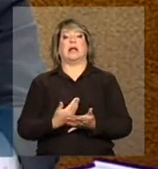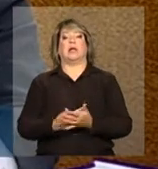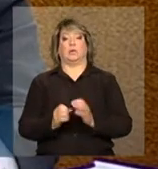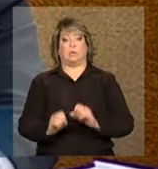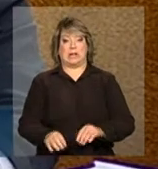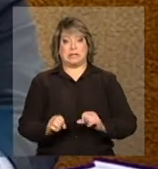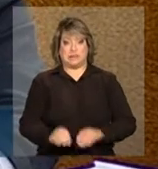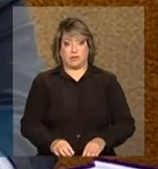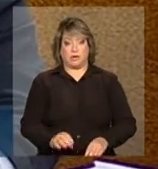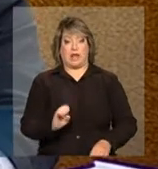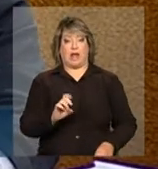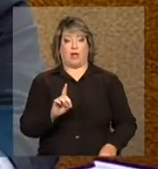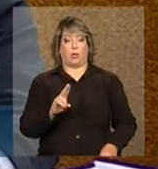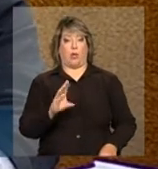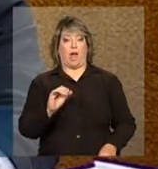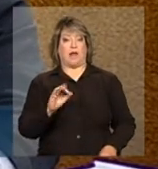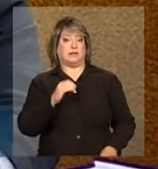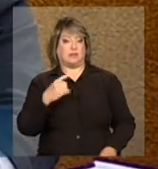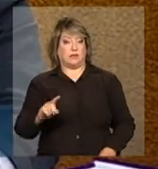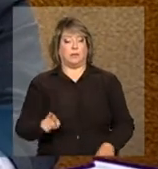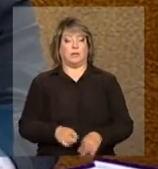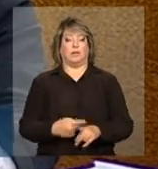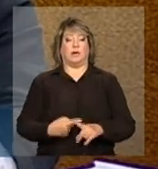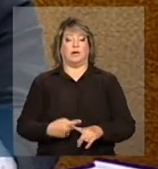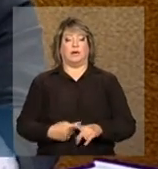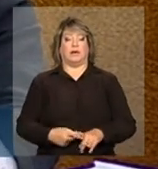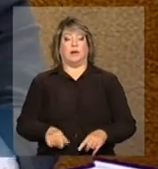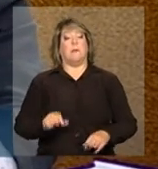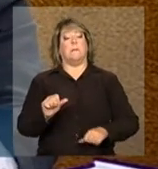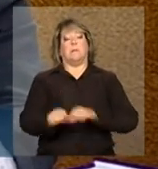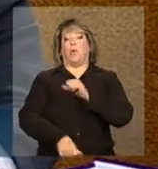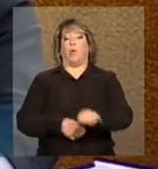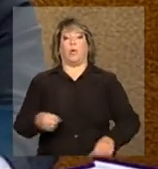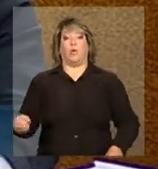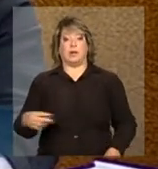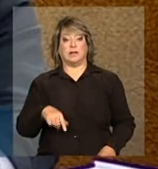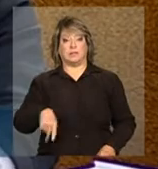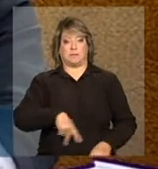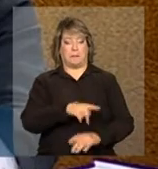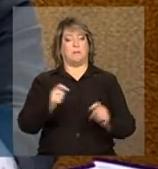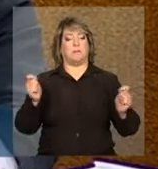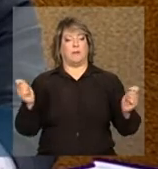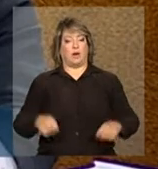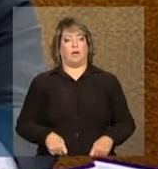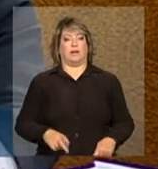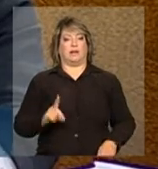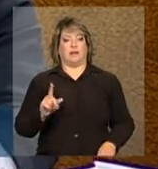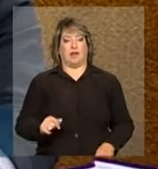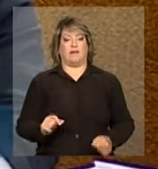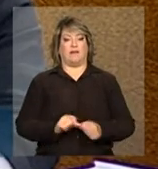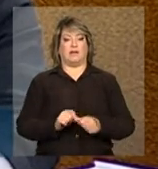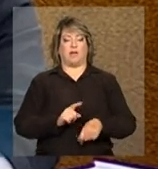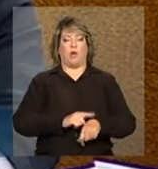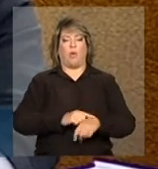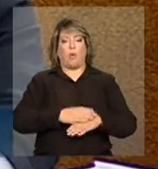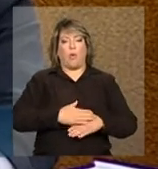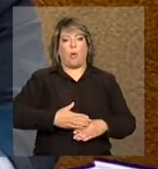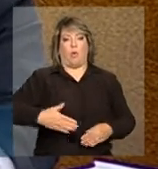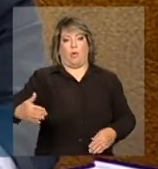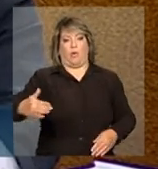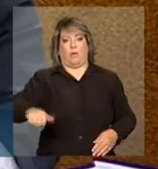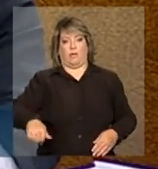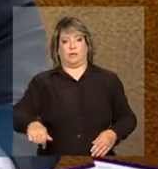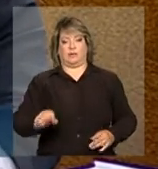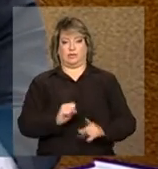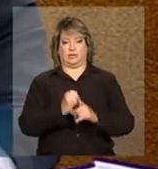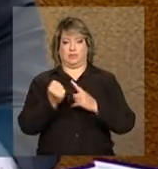grande revolução que a gente pode fazer no país, a grande revolução de longo prazo, acho que isso é um grande consenso na sociedade brasileira,